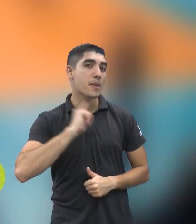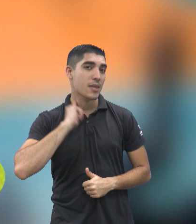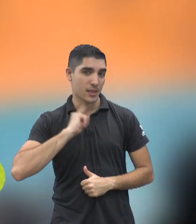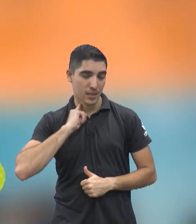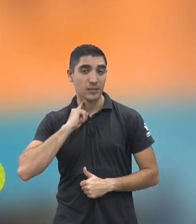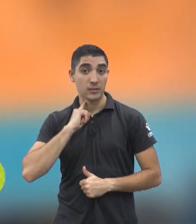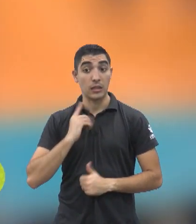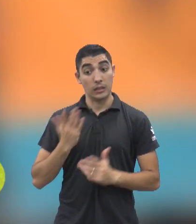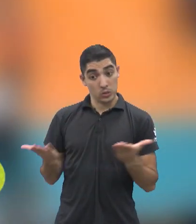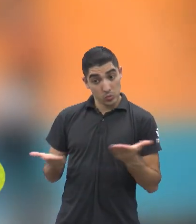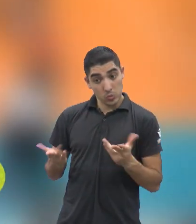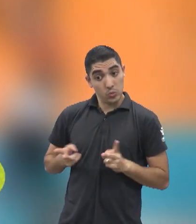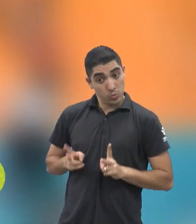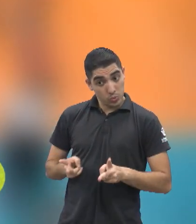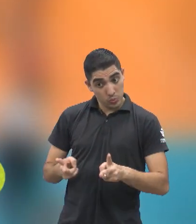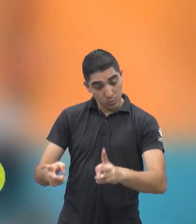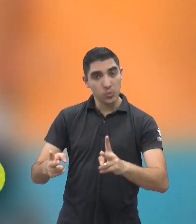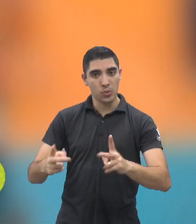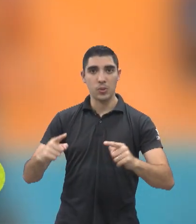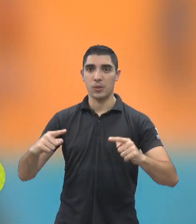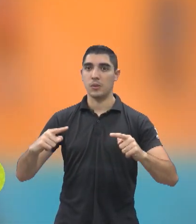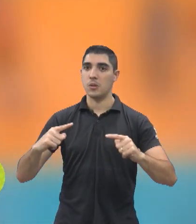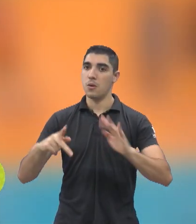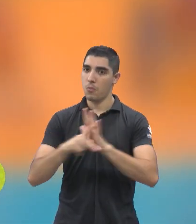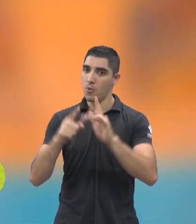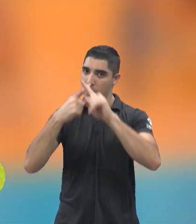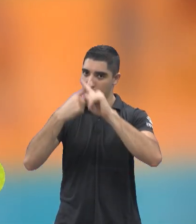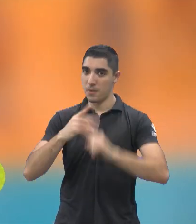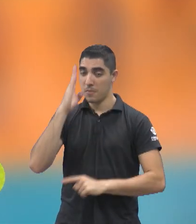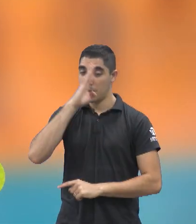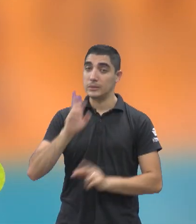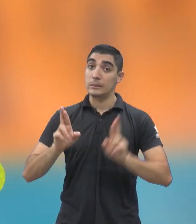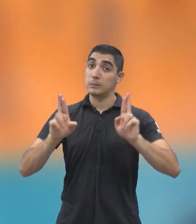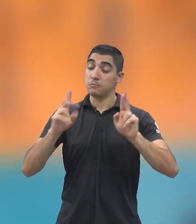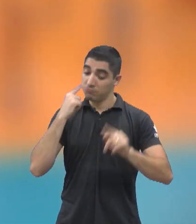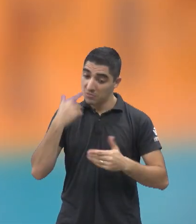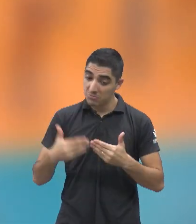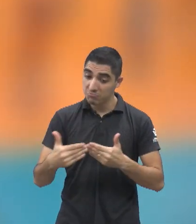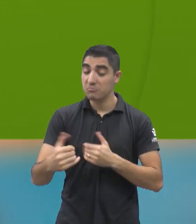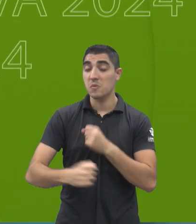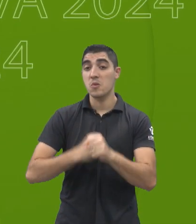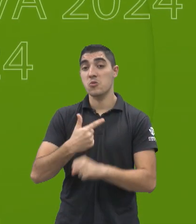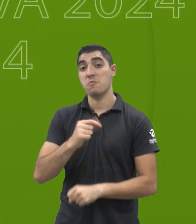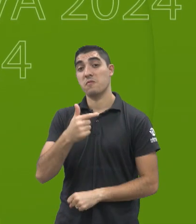e vamos ver como será o desempenho do Vôlei São José neste ano de 2025.